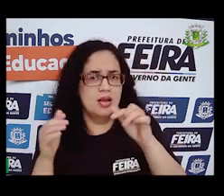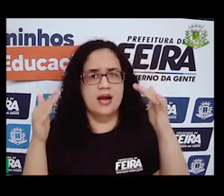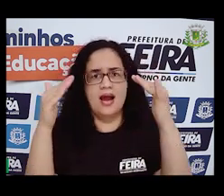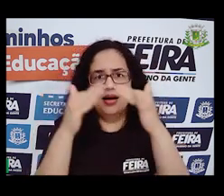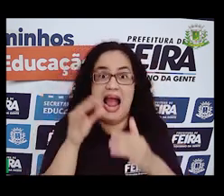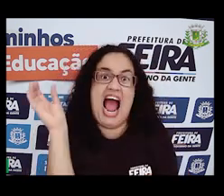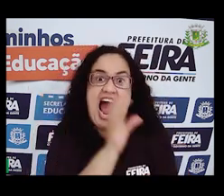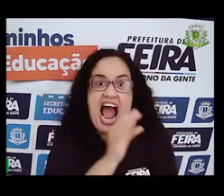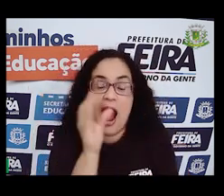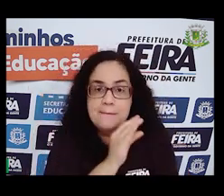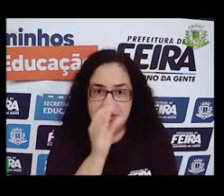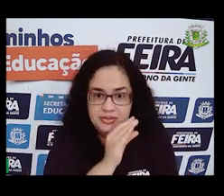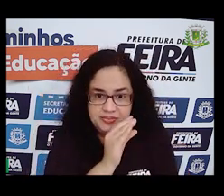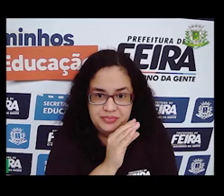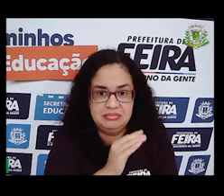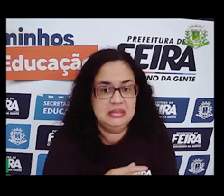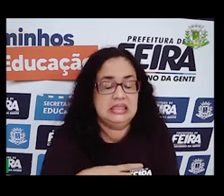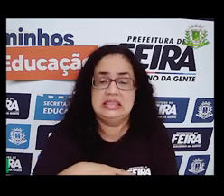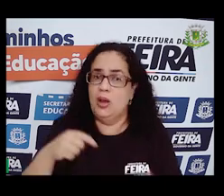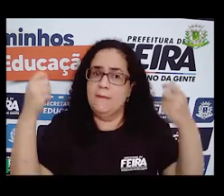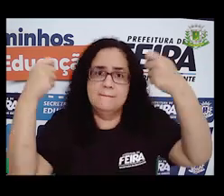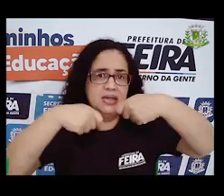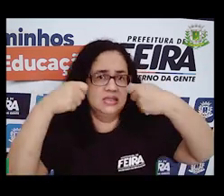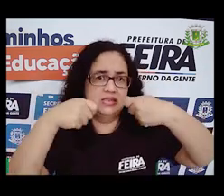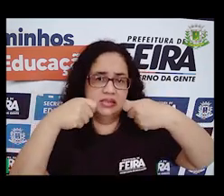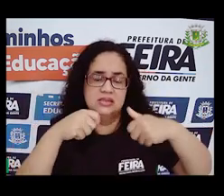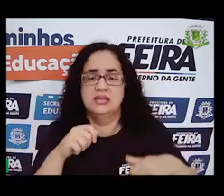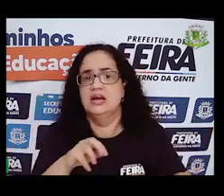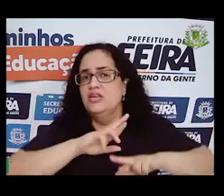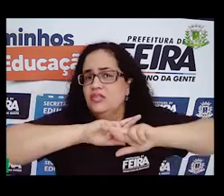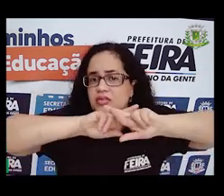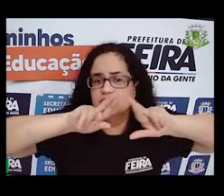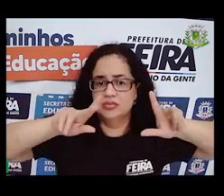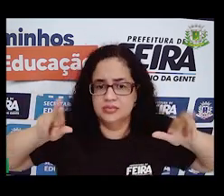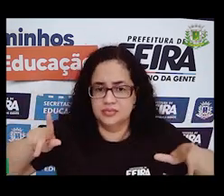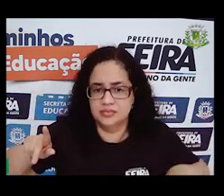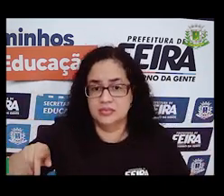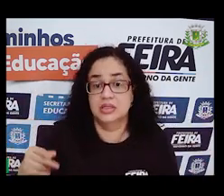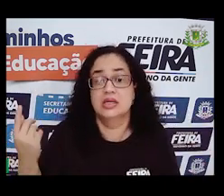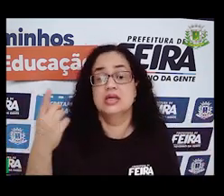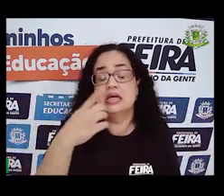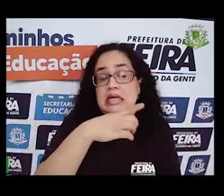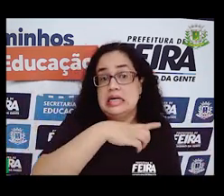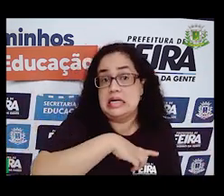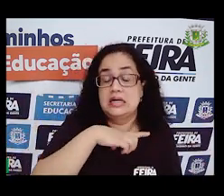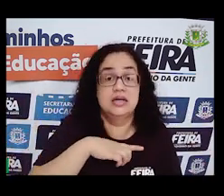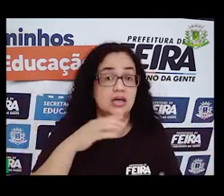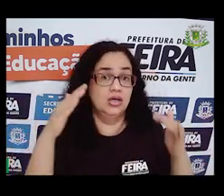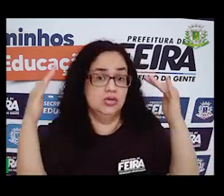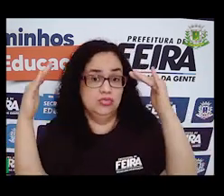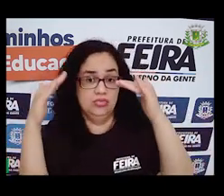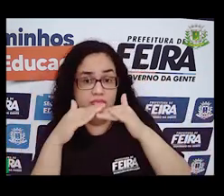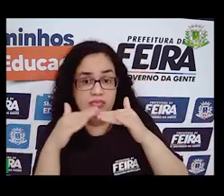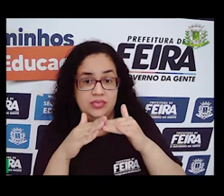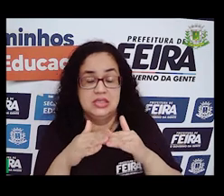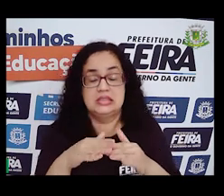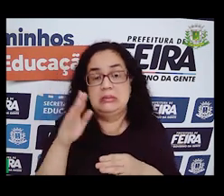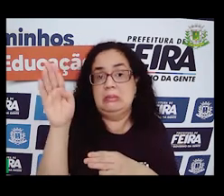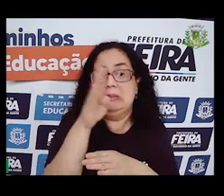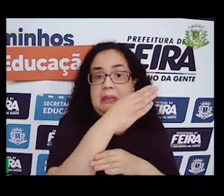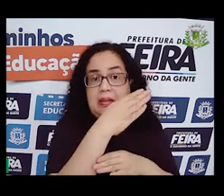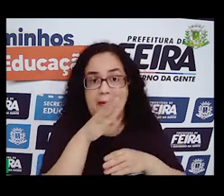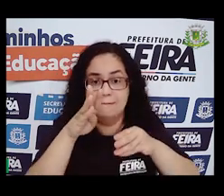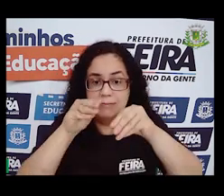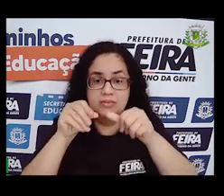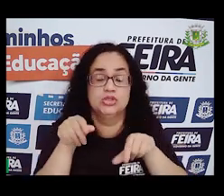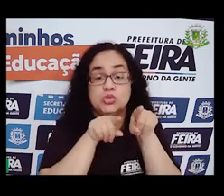casa rápida e que não necessitasse muito esforço. E construiu uma casa de palha, embora